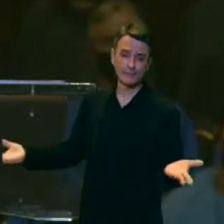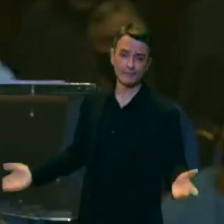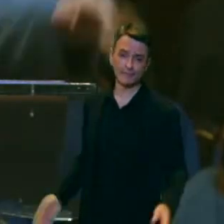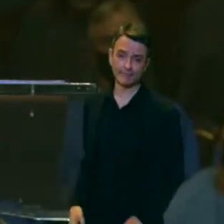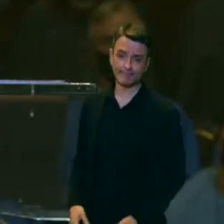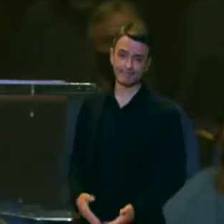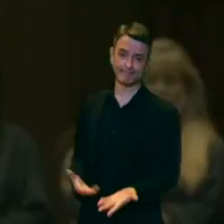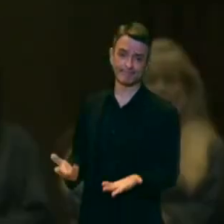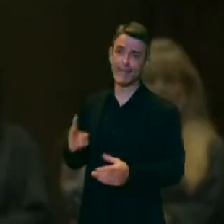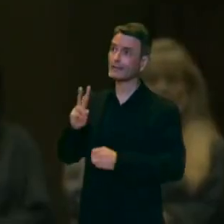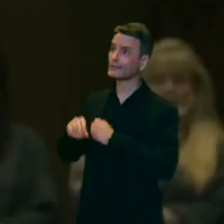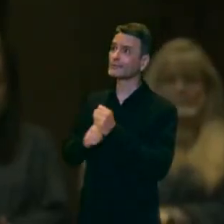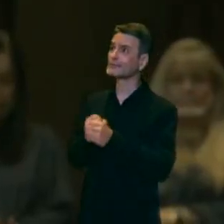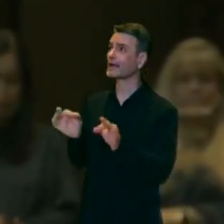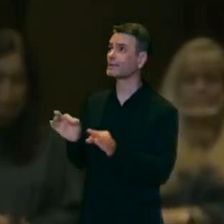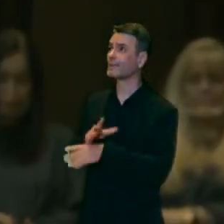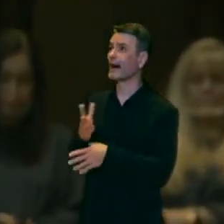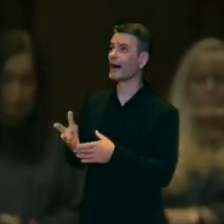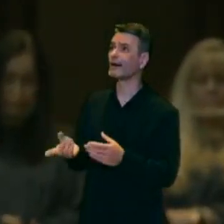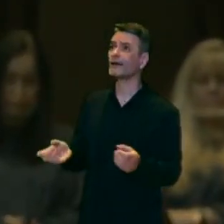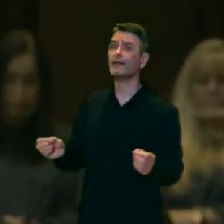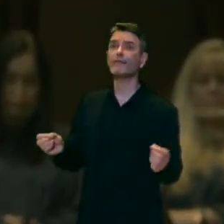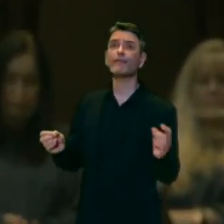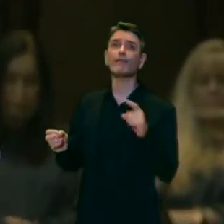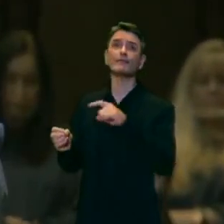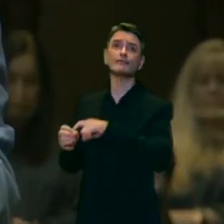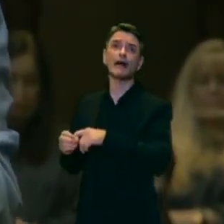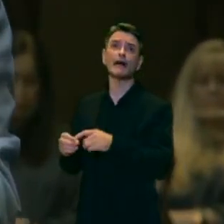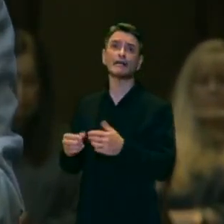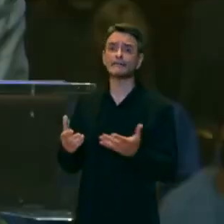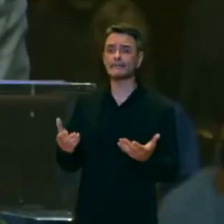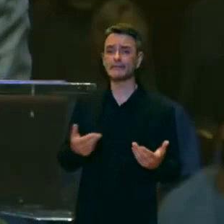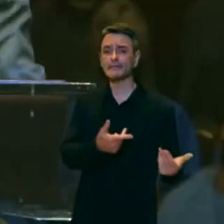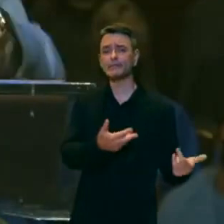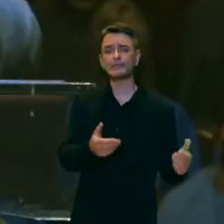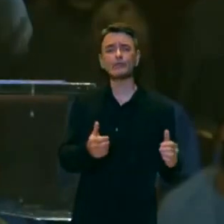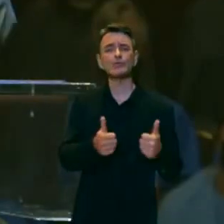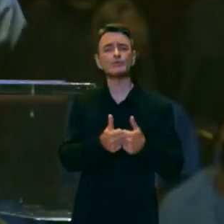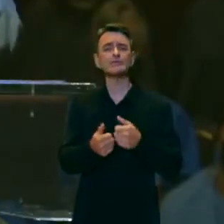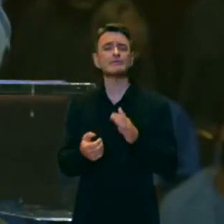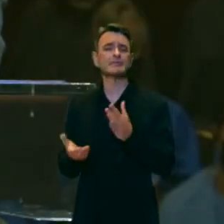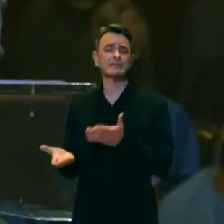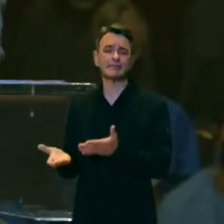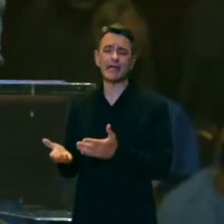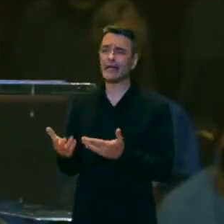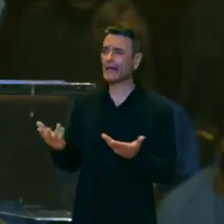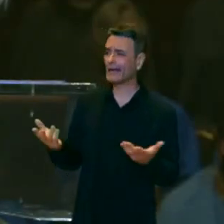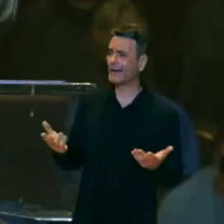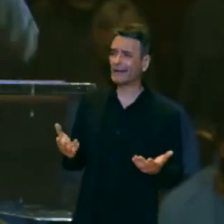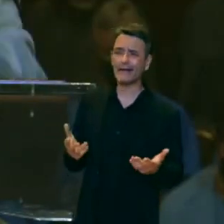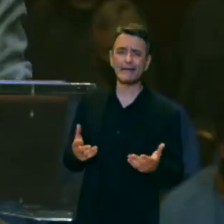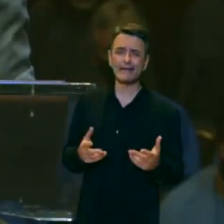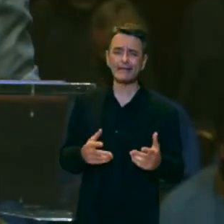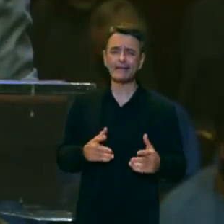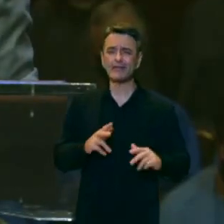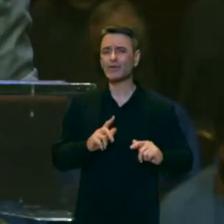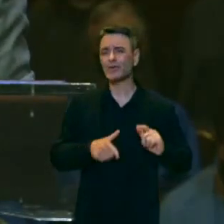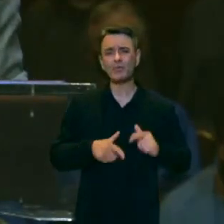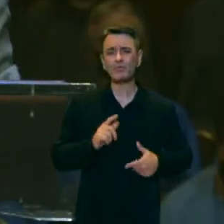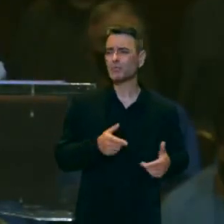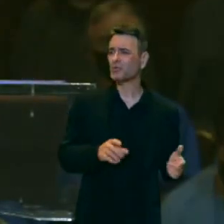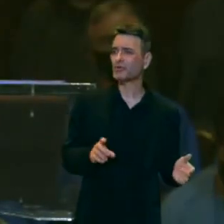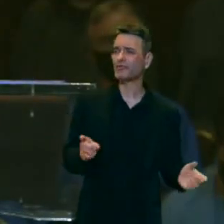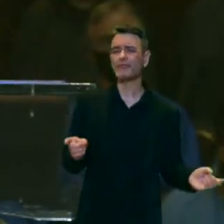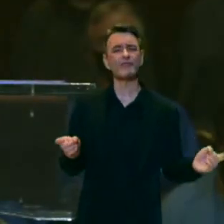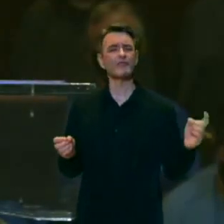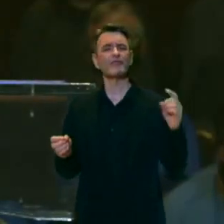tudo isso aqui, que voltassem as relíquias do templo, que voltassem as grandes inteligências de Israel que foram levadas para